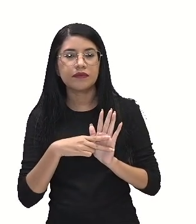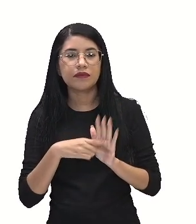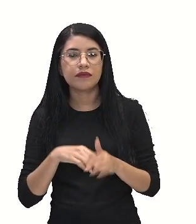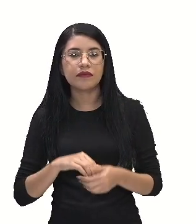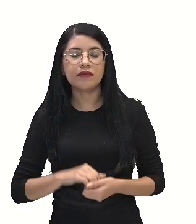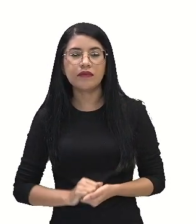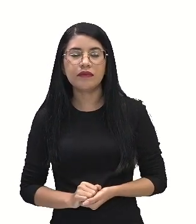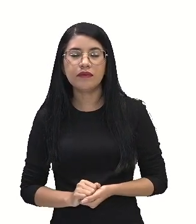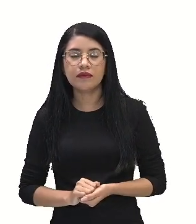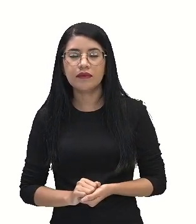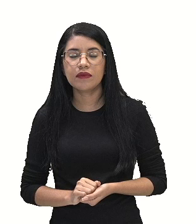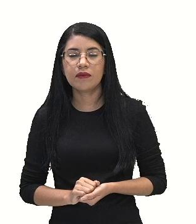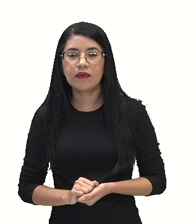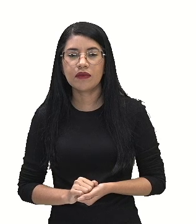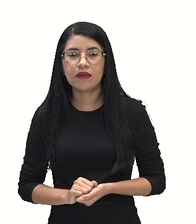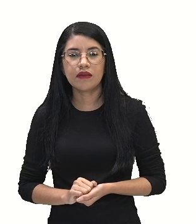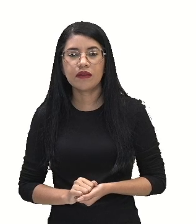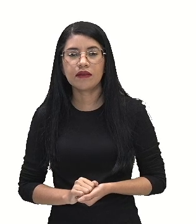igual